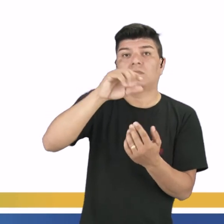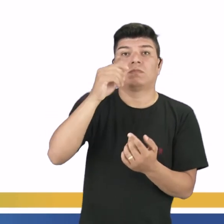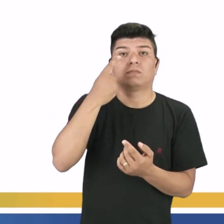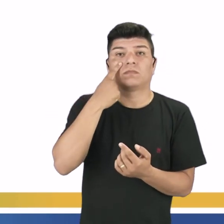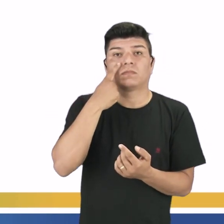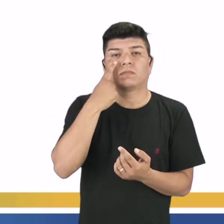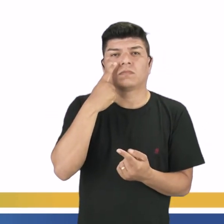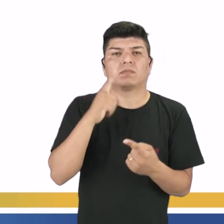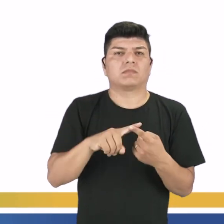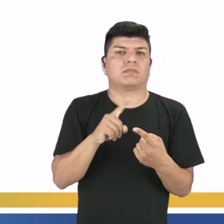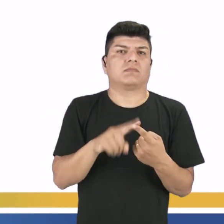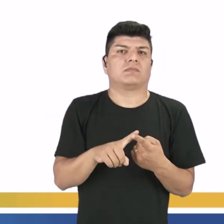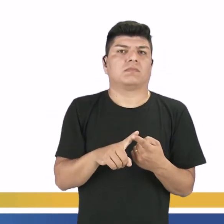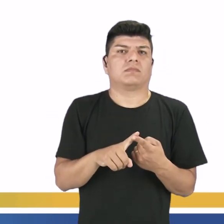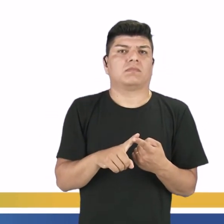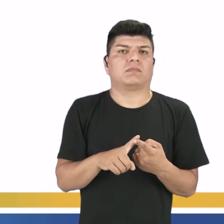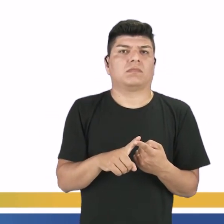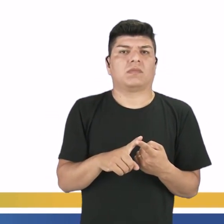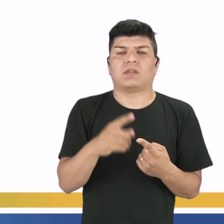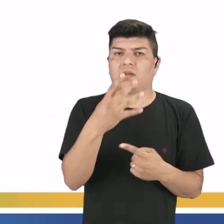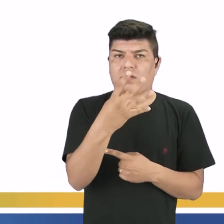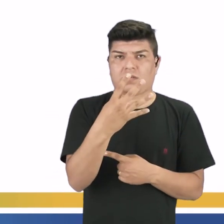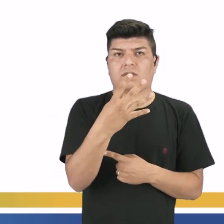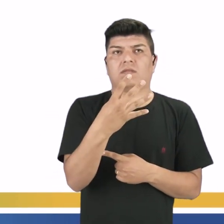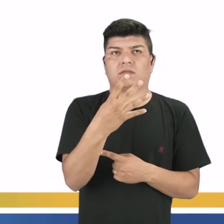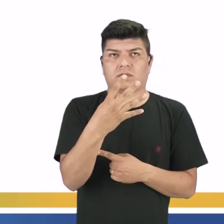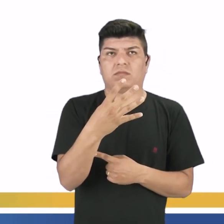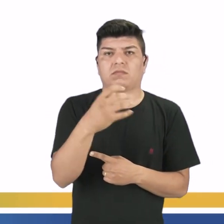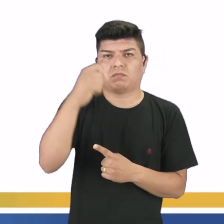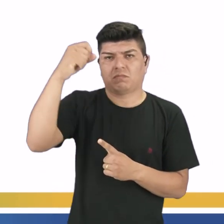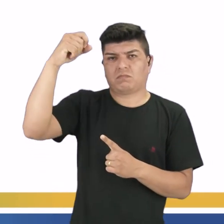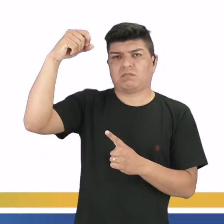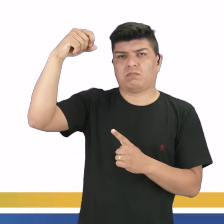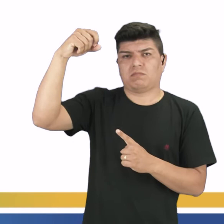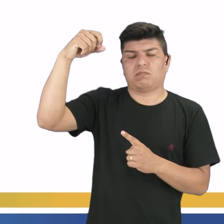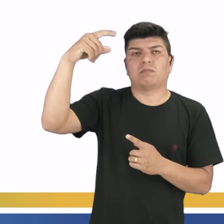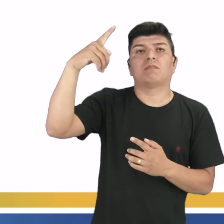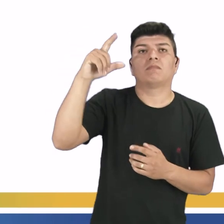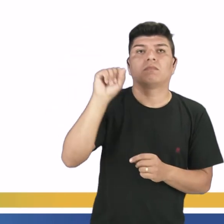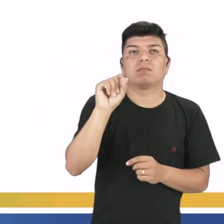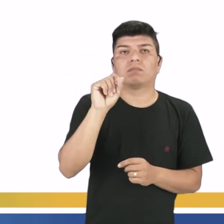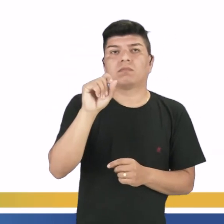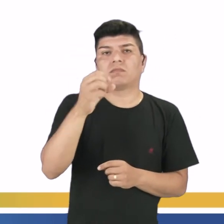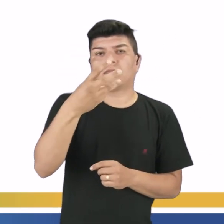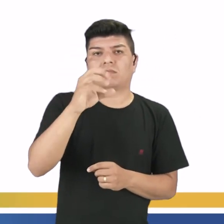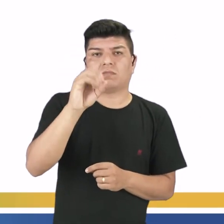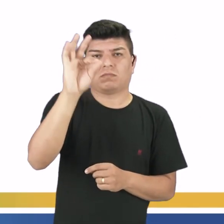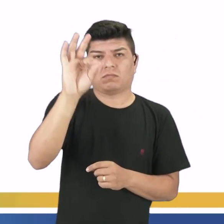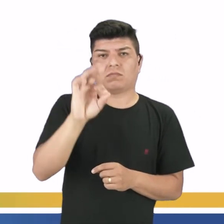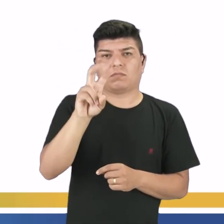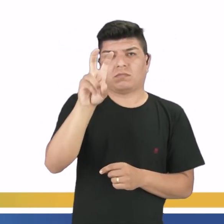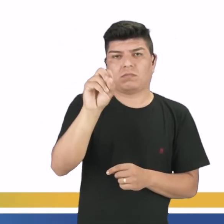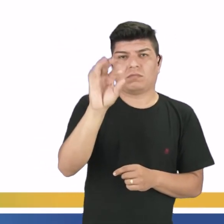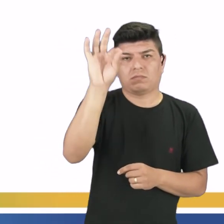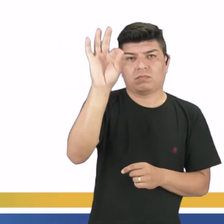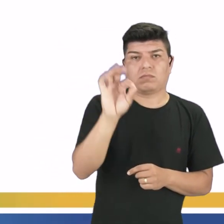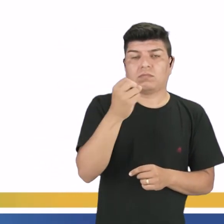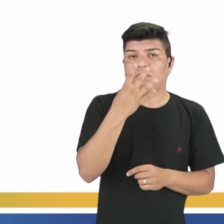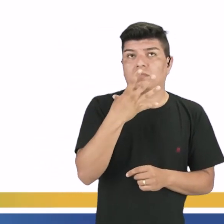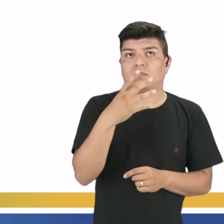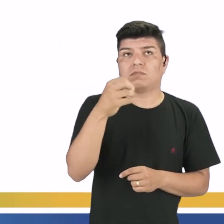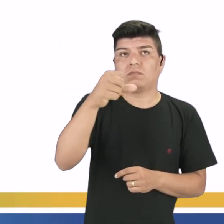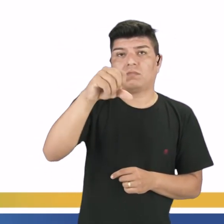né, que por que não seria 4? Porque sobre o sombreamento, você pode ver que é 30% bom, 50% bom